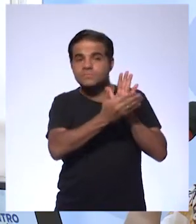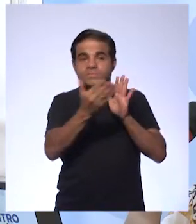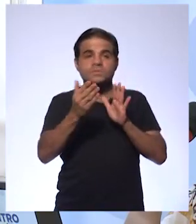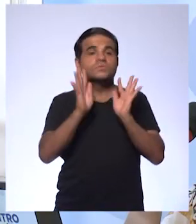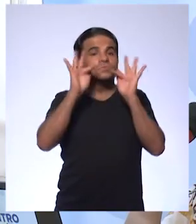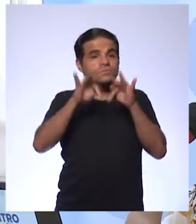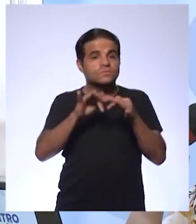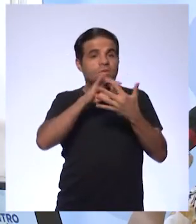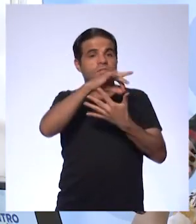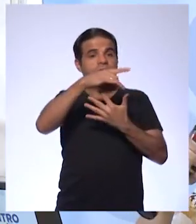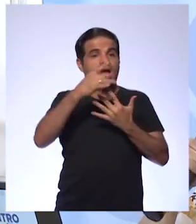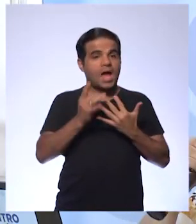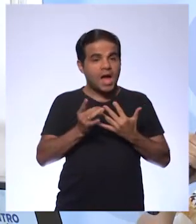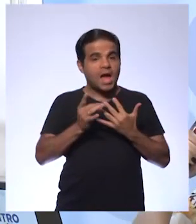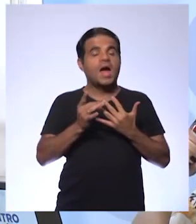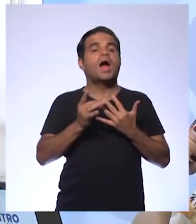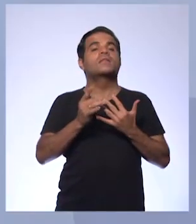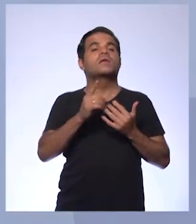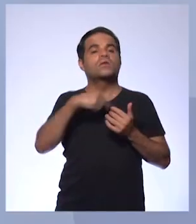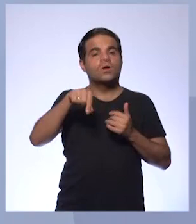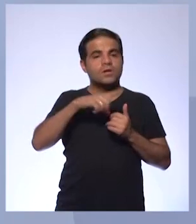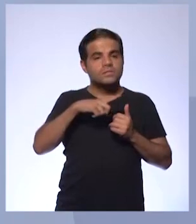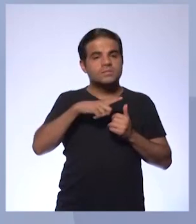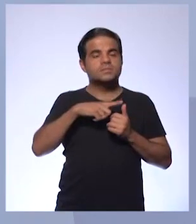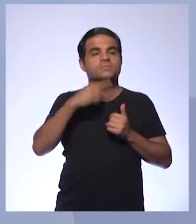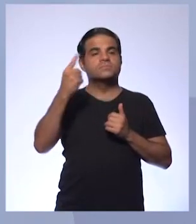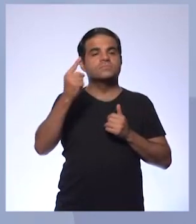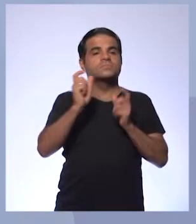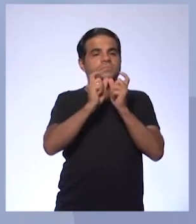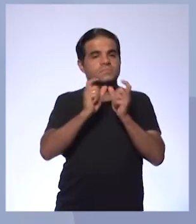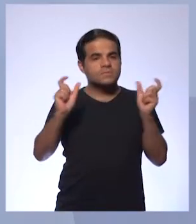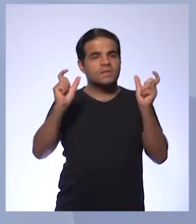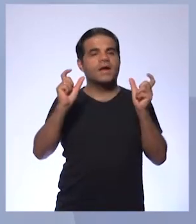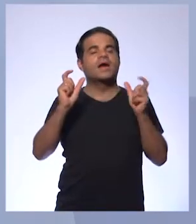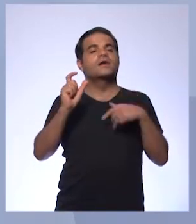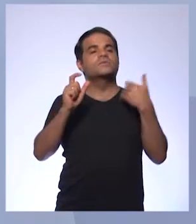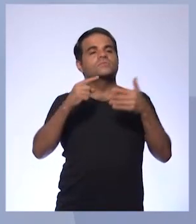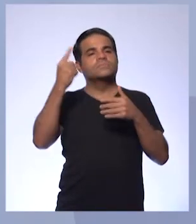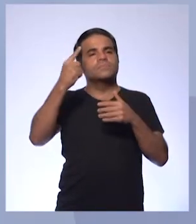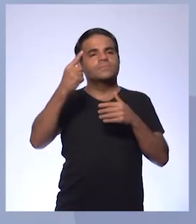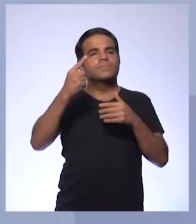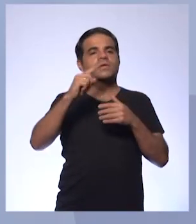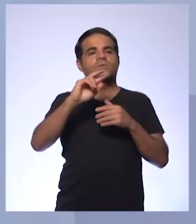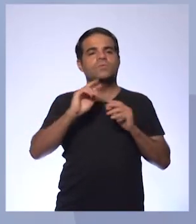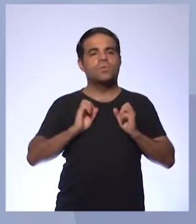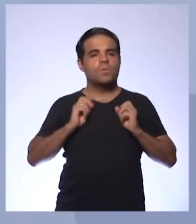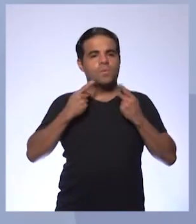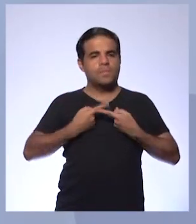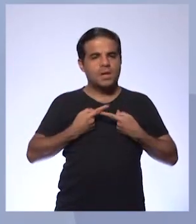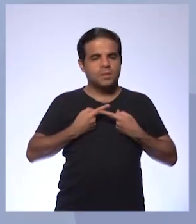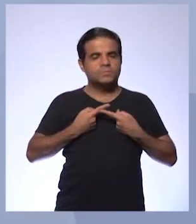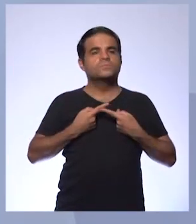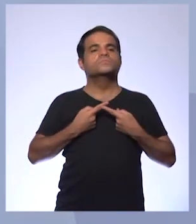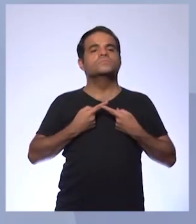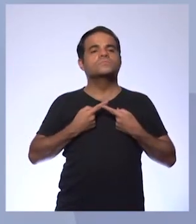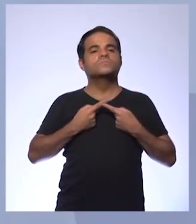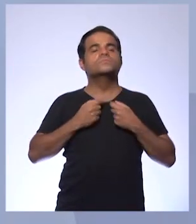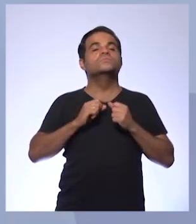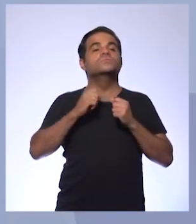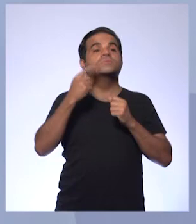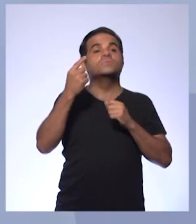cada verso, olha só, a gente teve no primeiro verso do primeiro quarteto a palavra humano e no último a